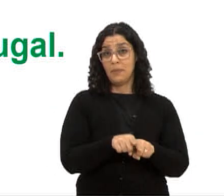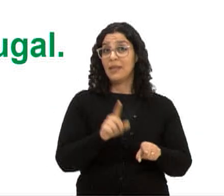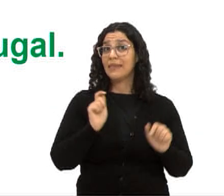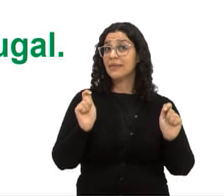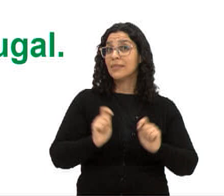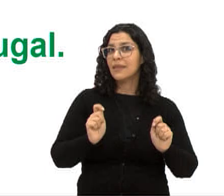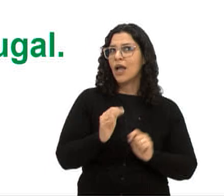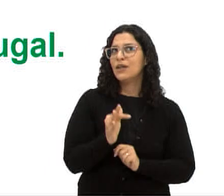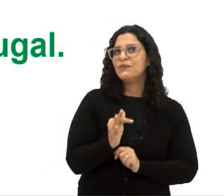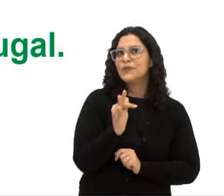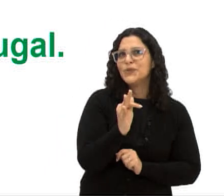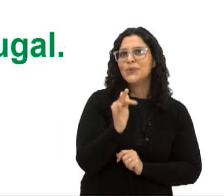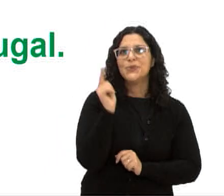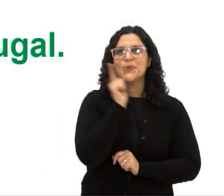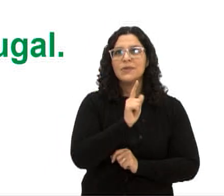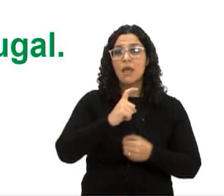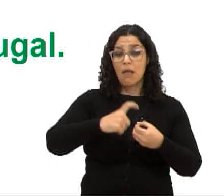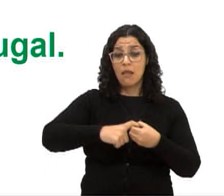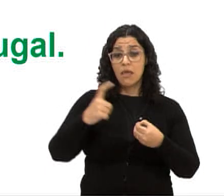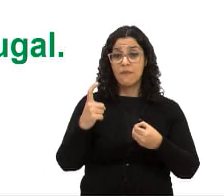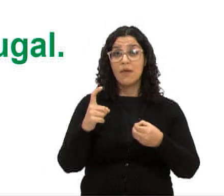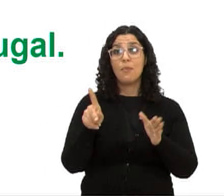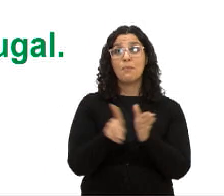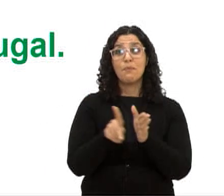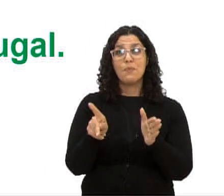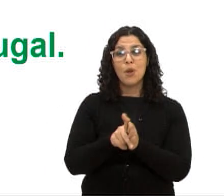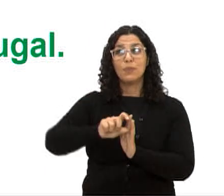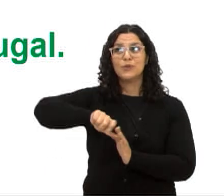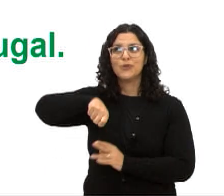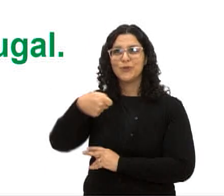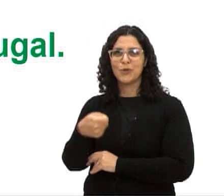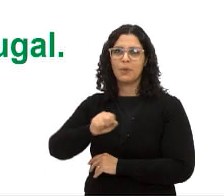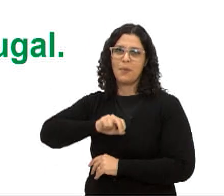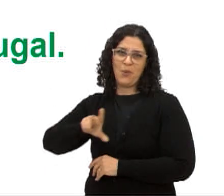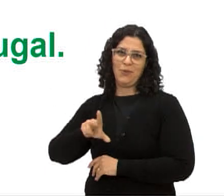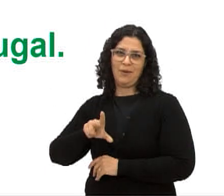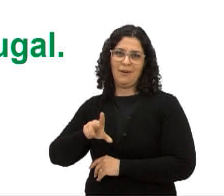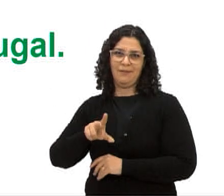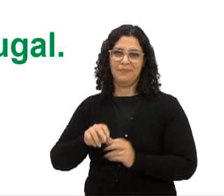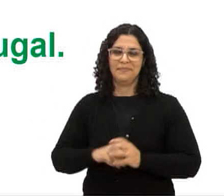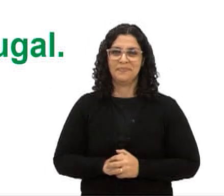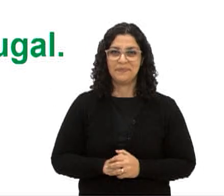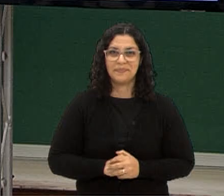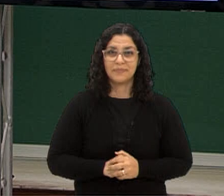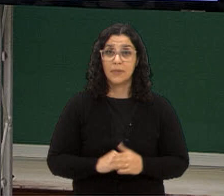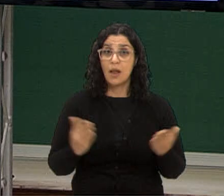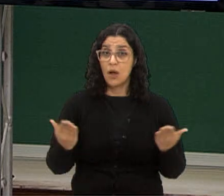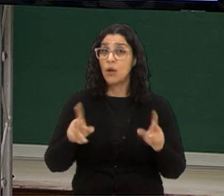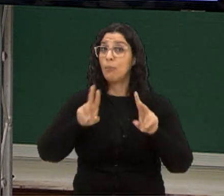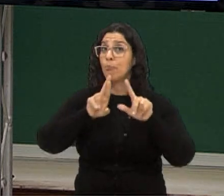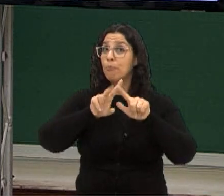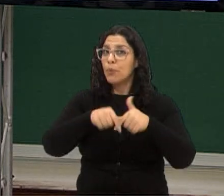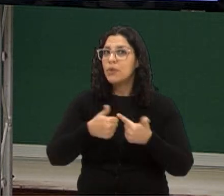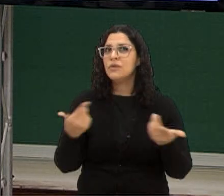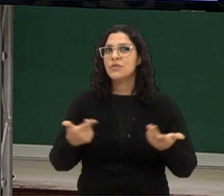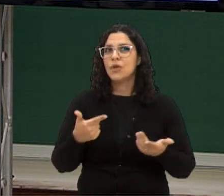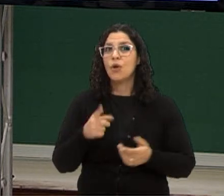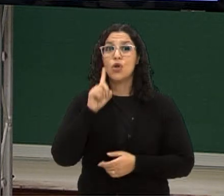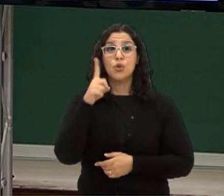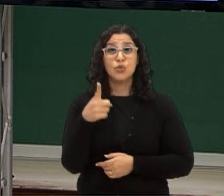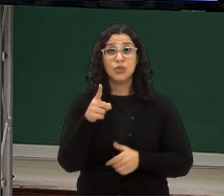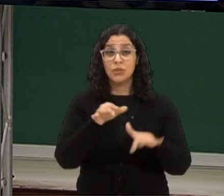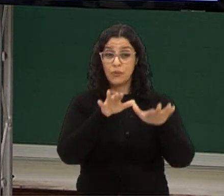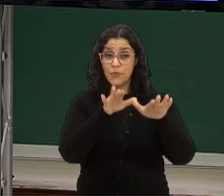a possibilidade da emancipação política em relação a Portugal. Por essa razão, o Dia do Fico